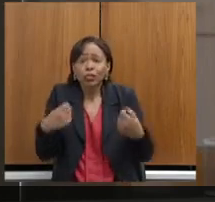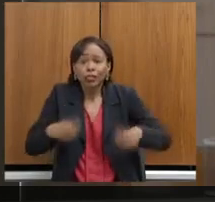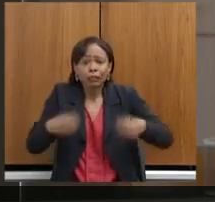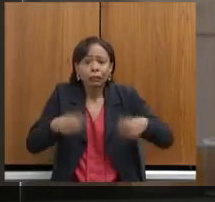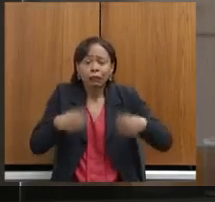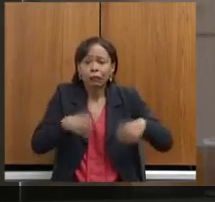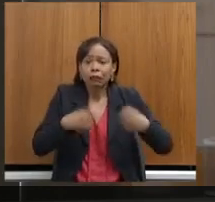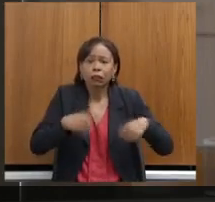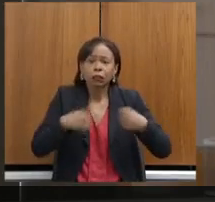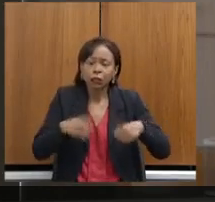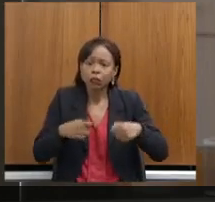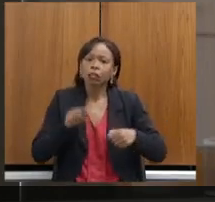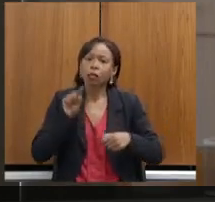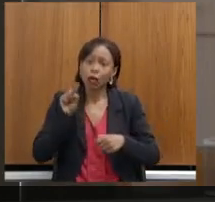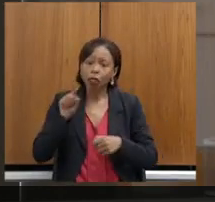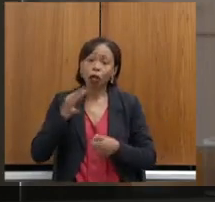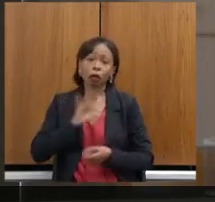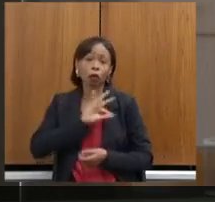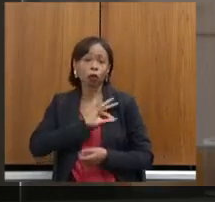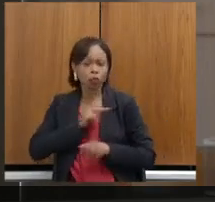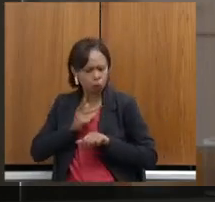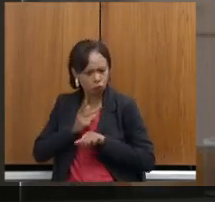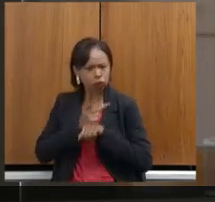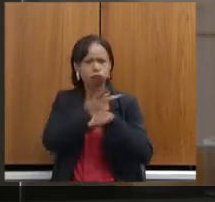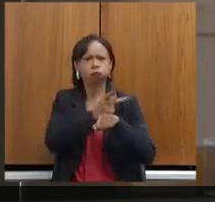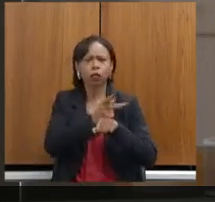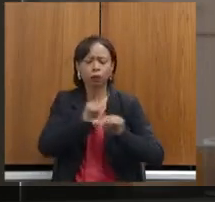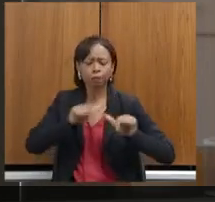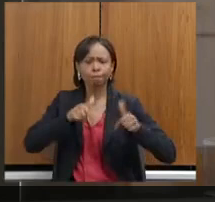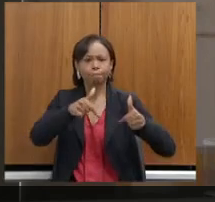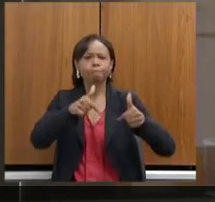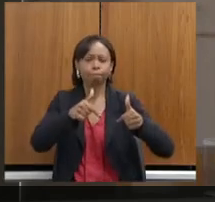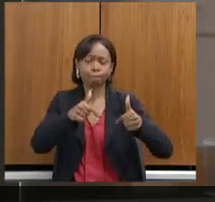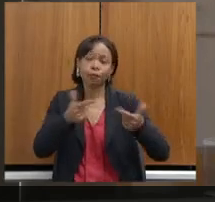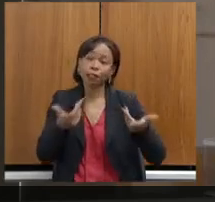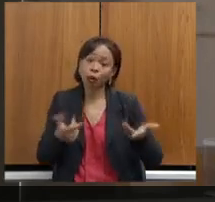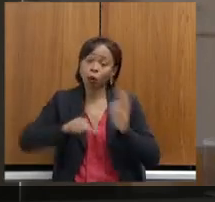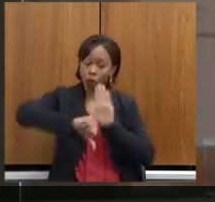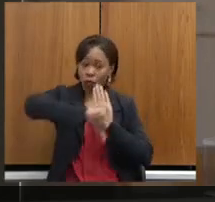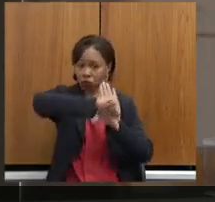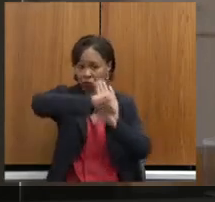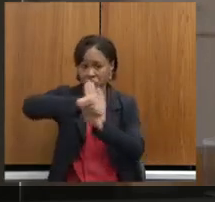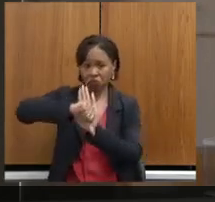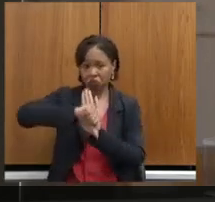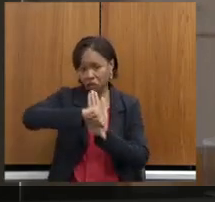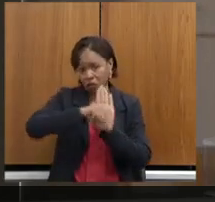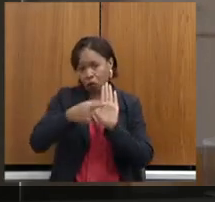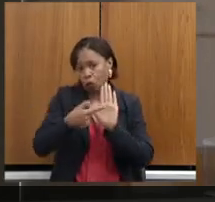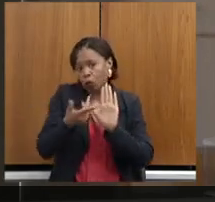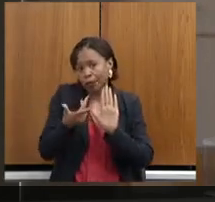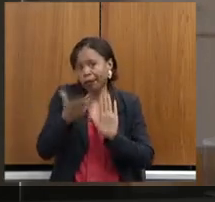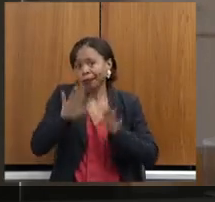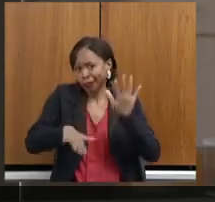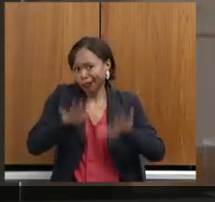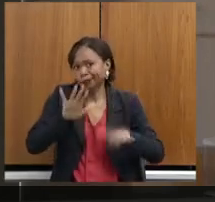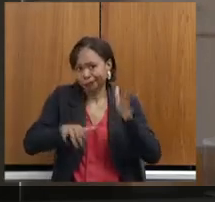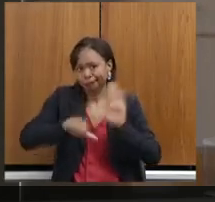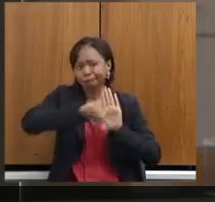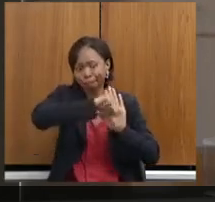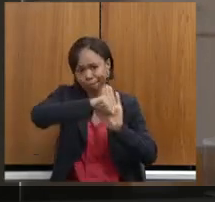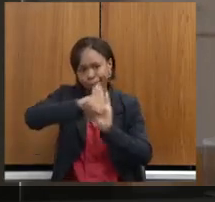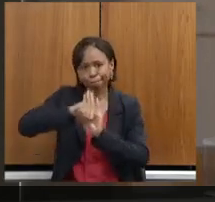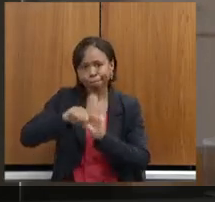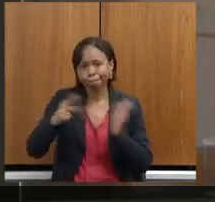ali atuando na linha de frente no combate também aí a criminalidade que vez ou outra né